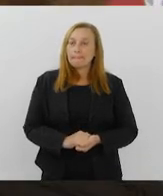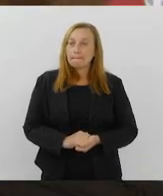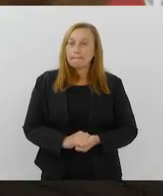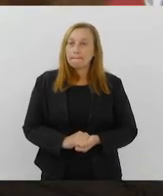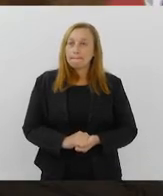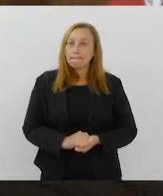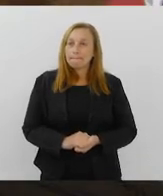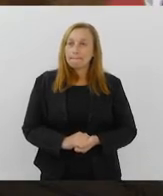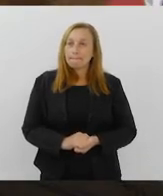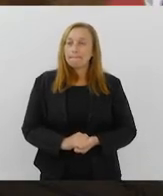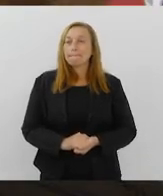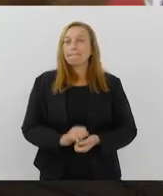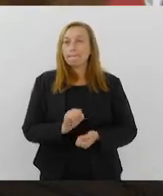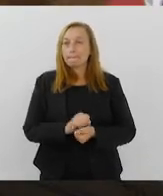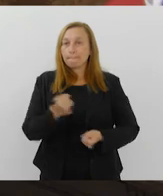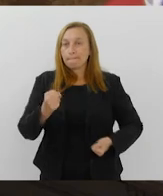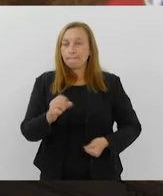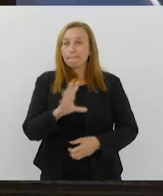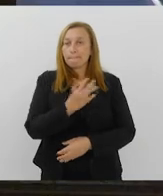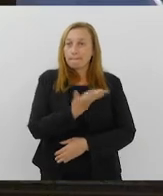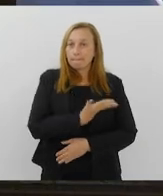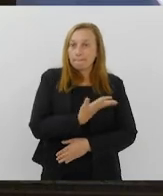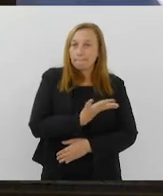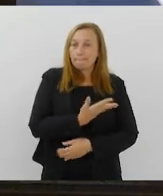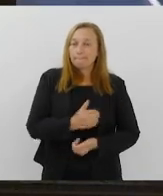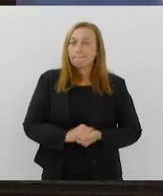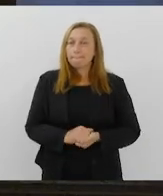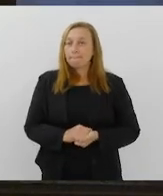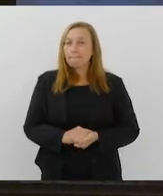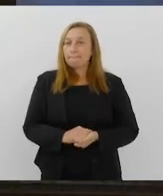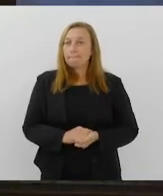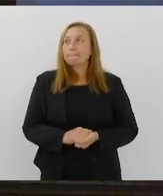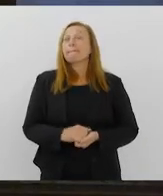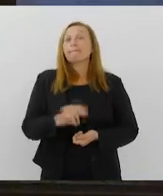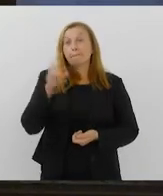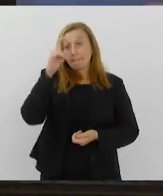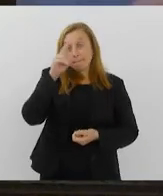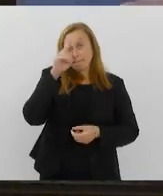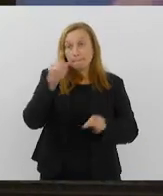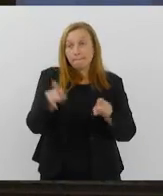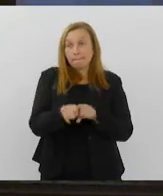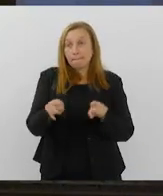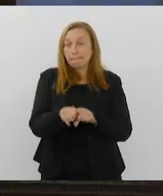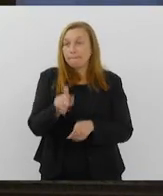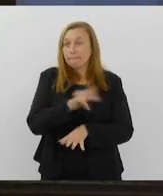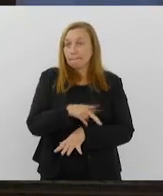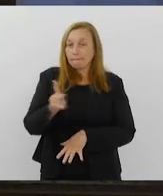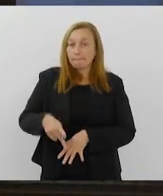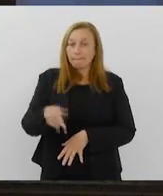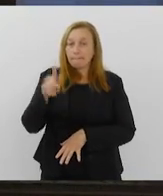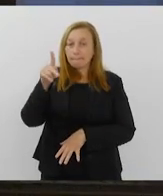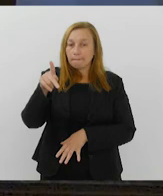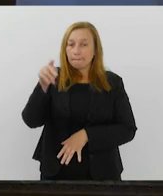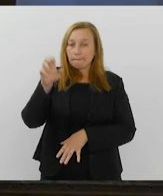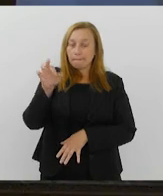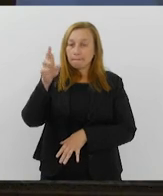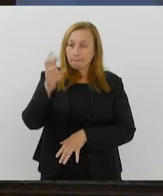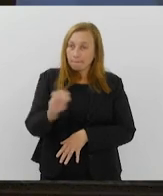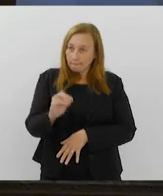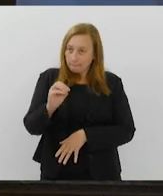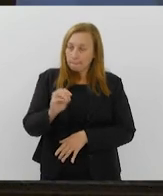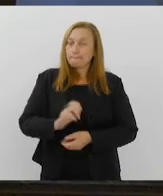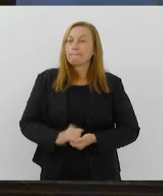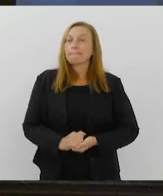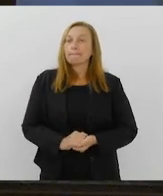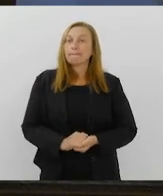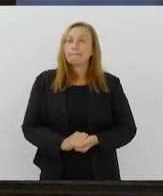É um grande companheiro. Não poderia deixar de lembrar de um grande mestre que eu tive, chamado Pedro Emetério, não é? Que